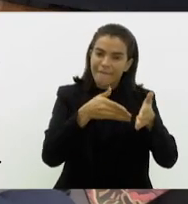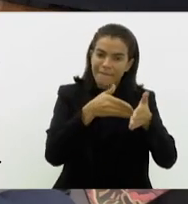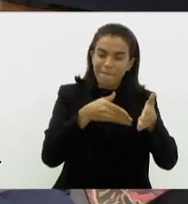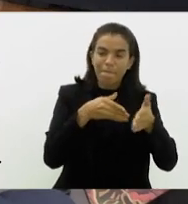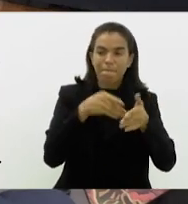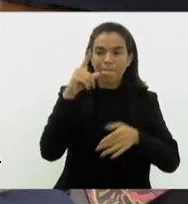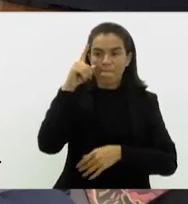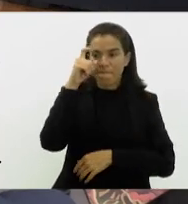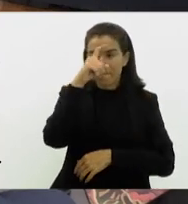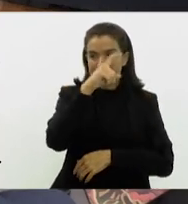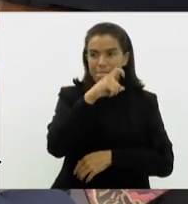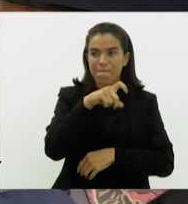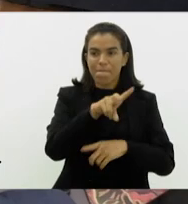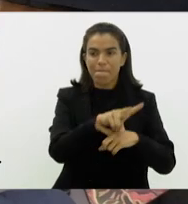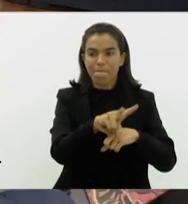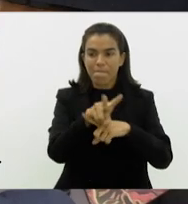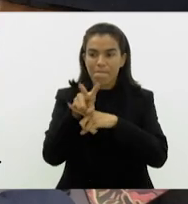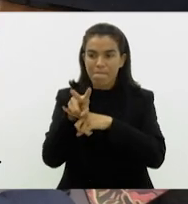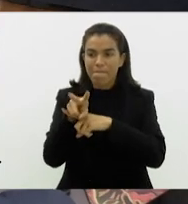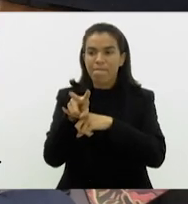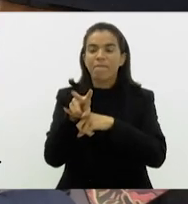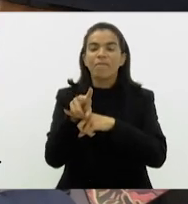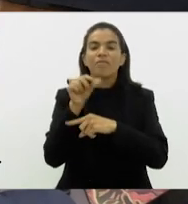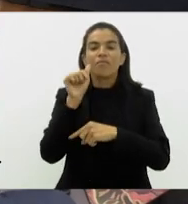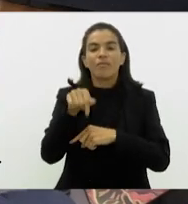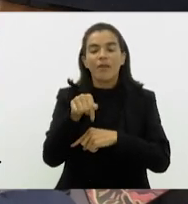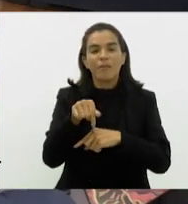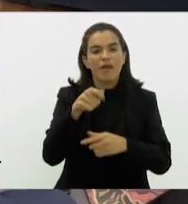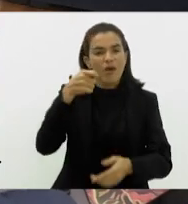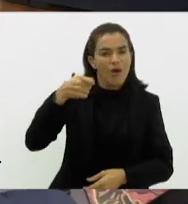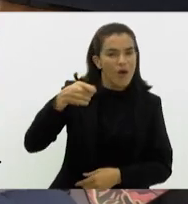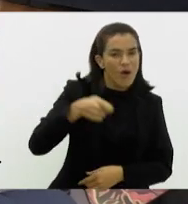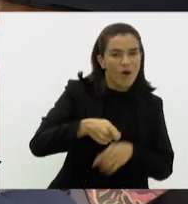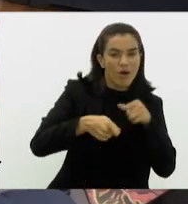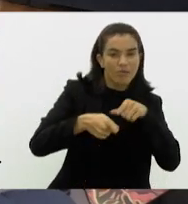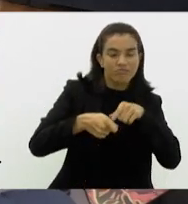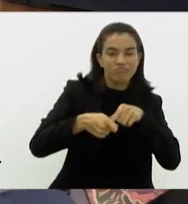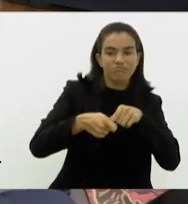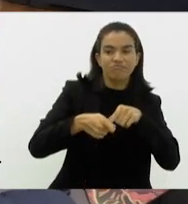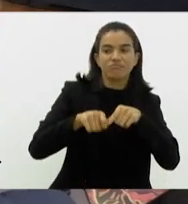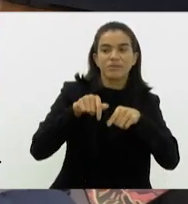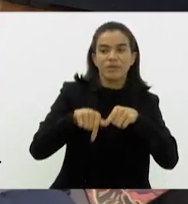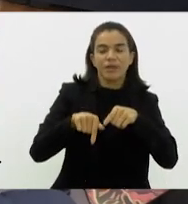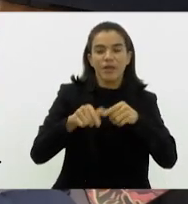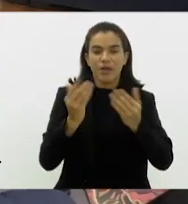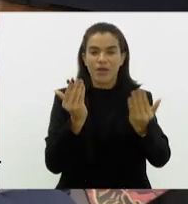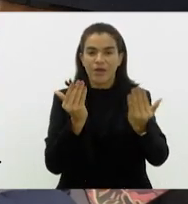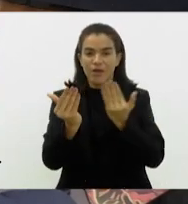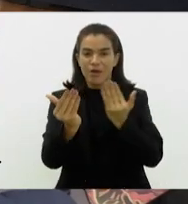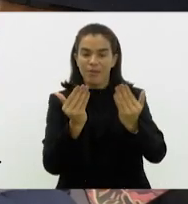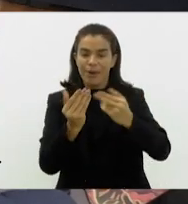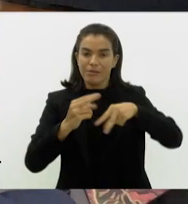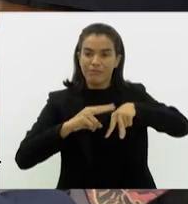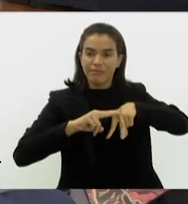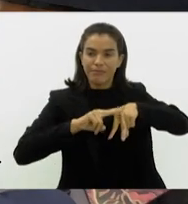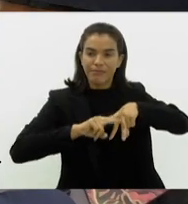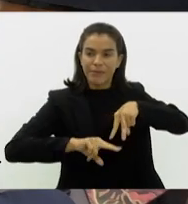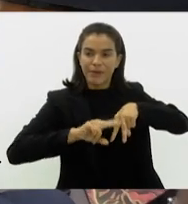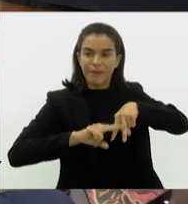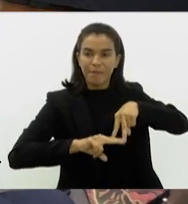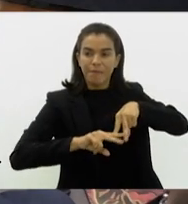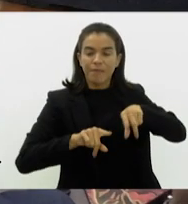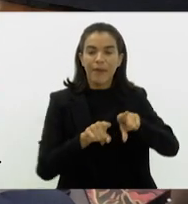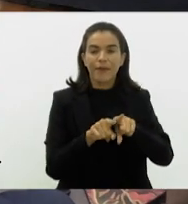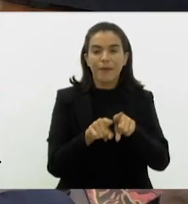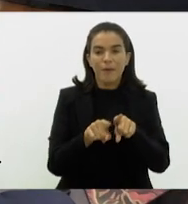seria a observância dessa obrigatoriedade na equiparação do gênero, enfim, que